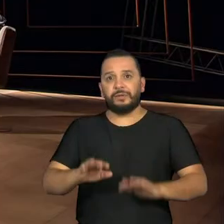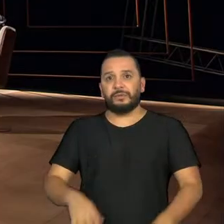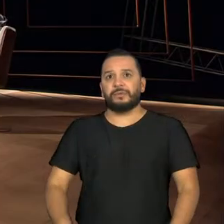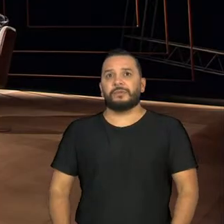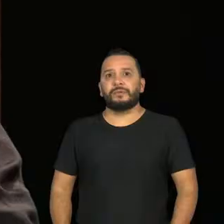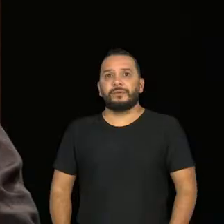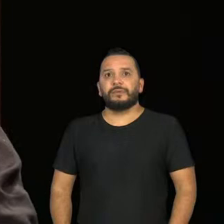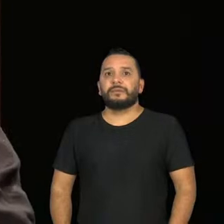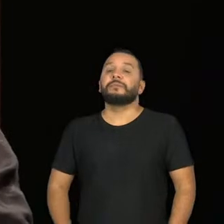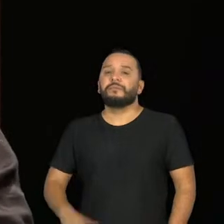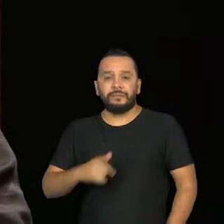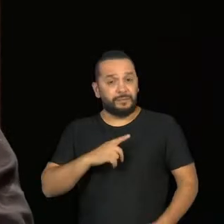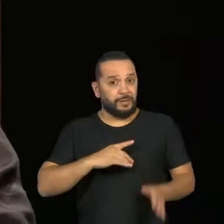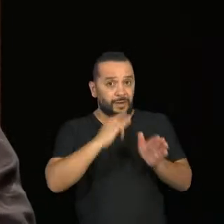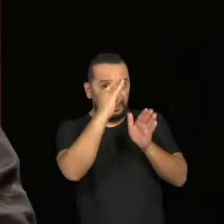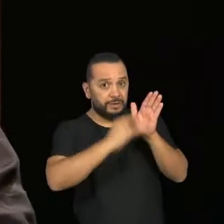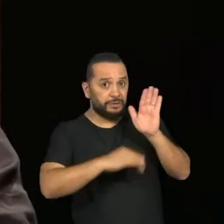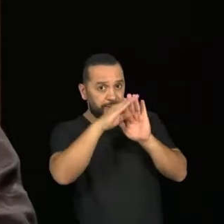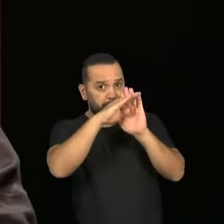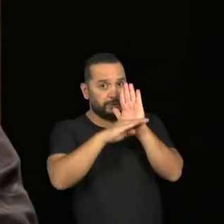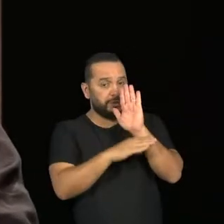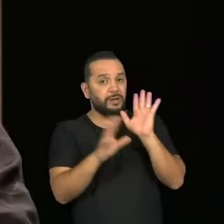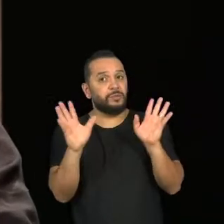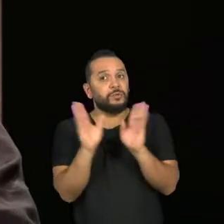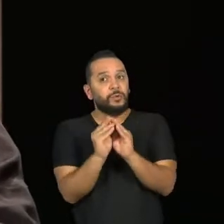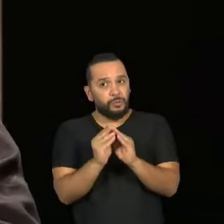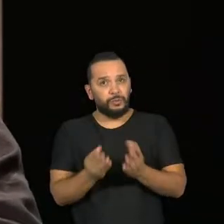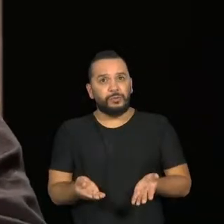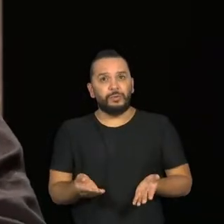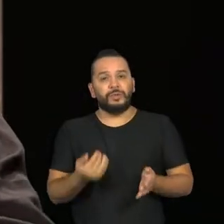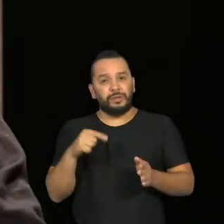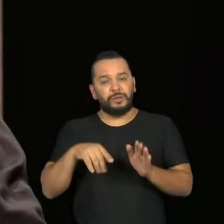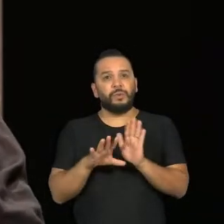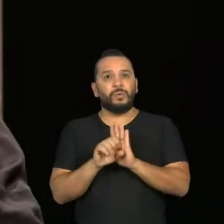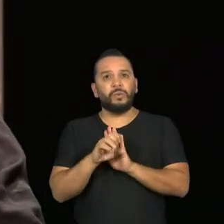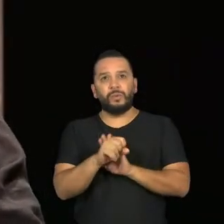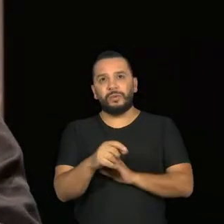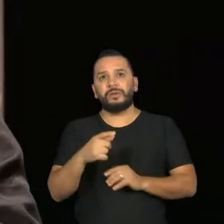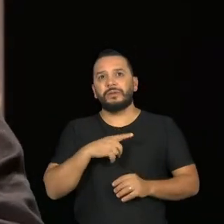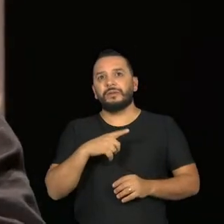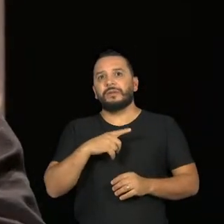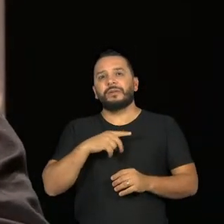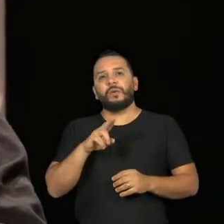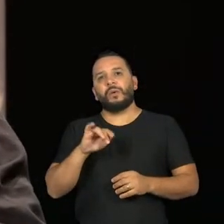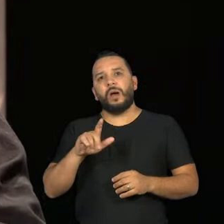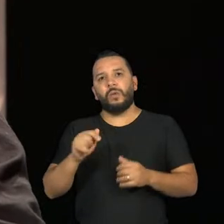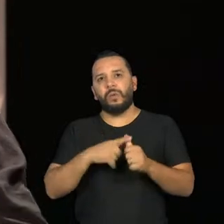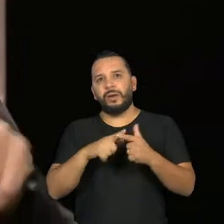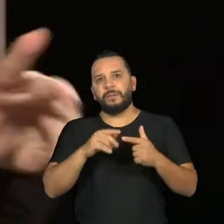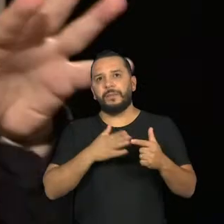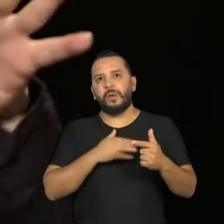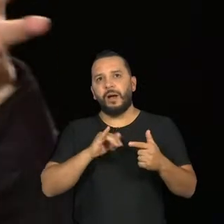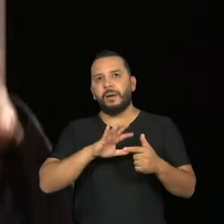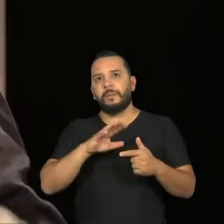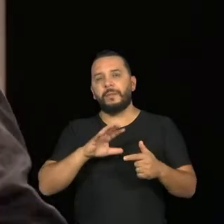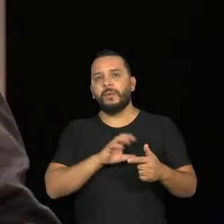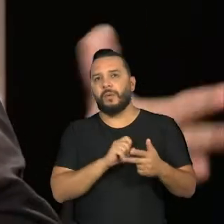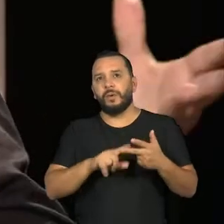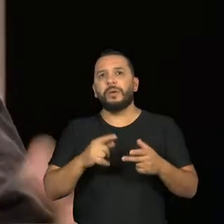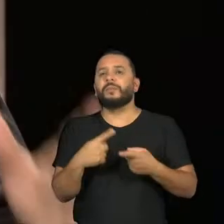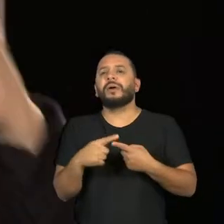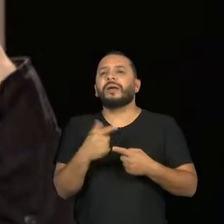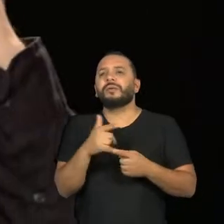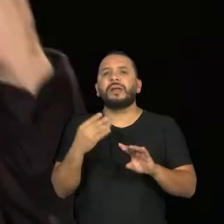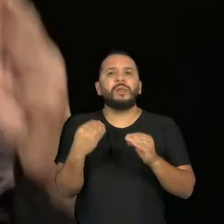Vem cá, eu tenho uma listinha aqui, mas relativamente curta aqui do Google, que Éramos Seis, Sangue do Meu Sangue, Uga Uga, Lei do Amor. Por que não tem muita novela?